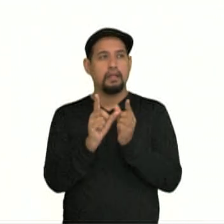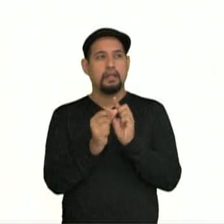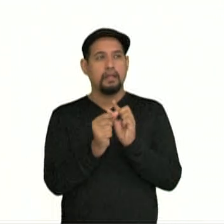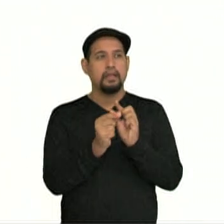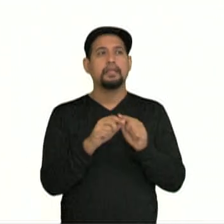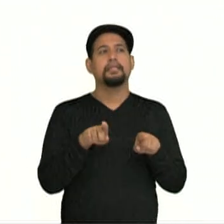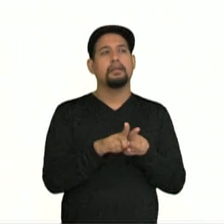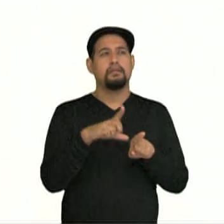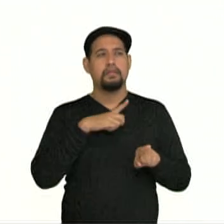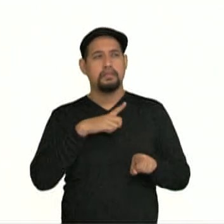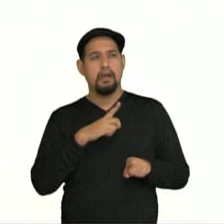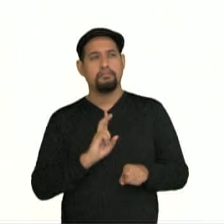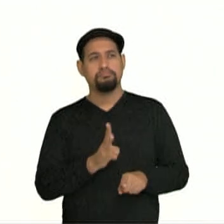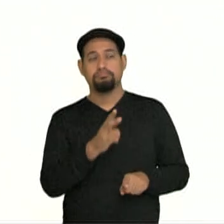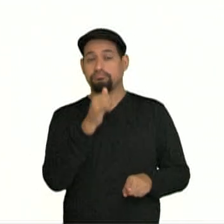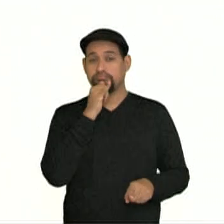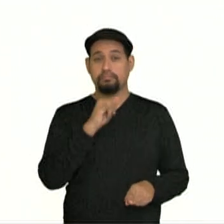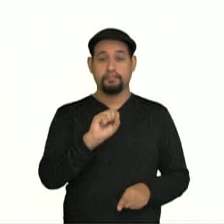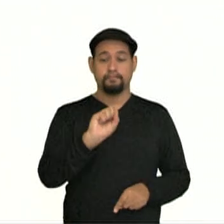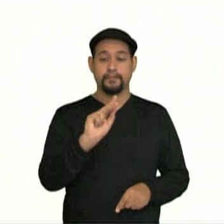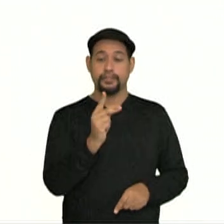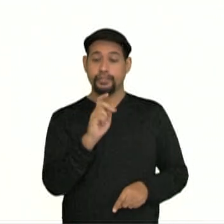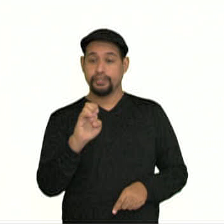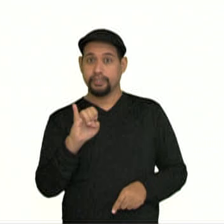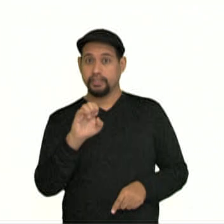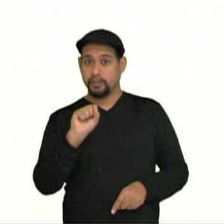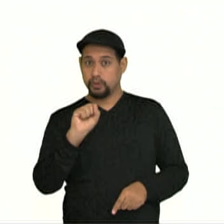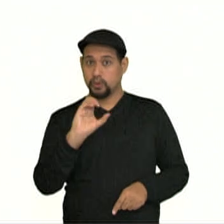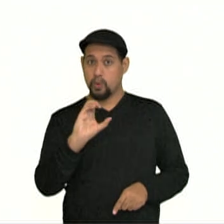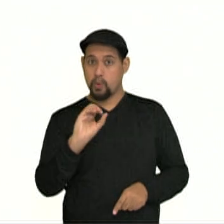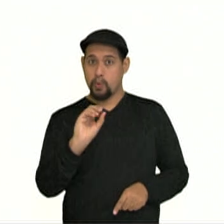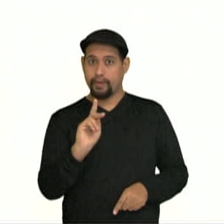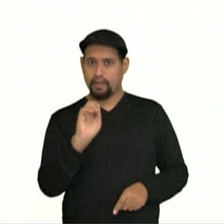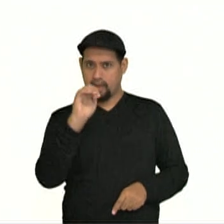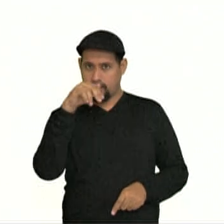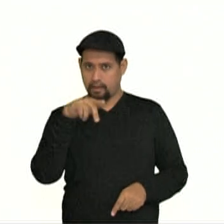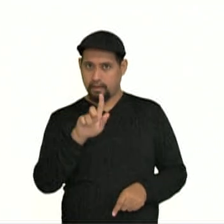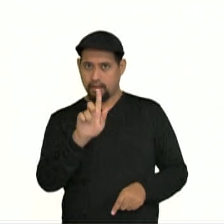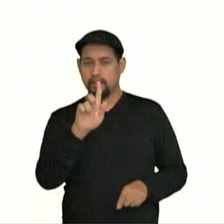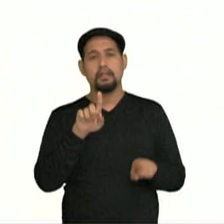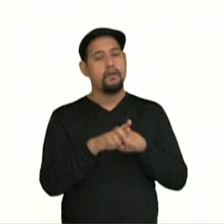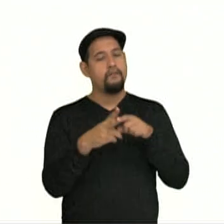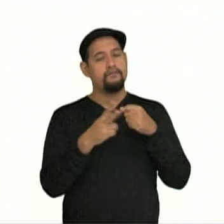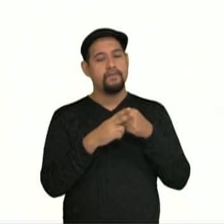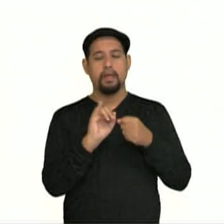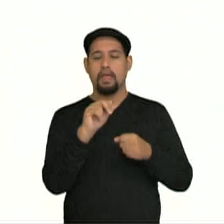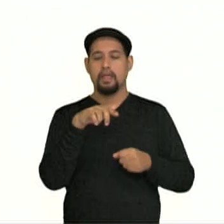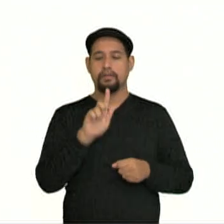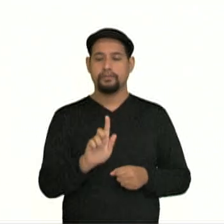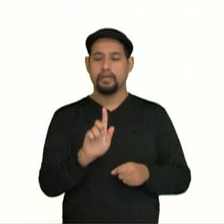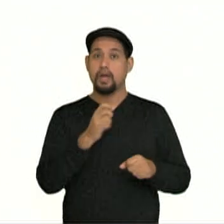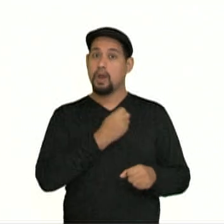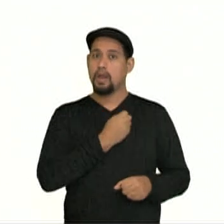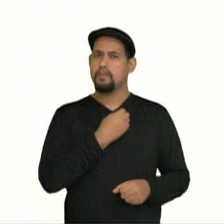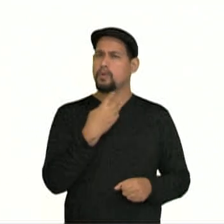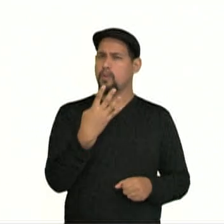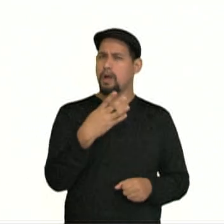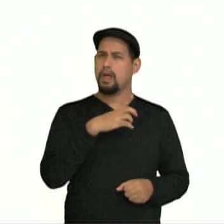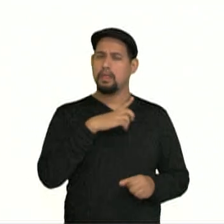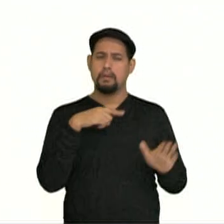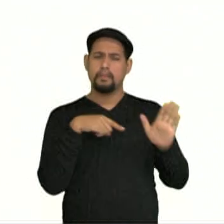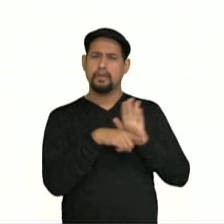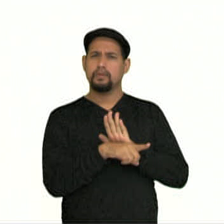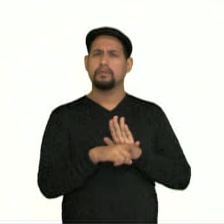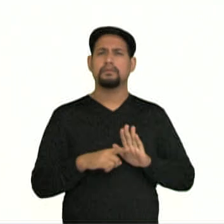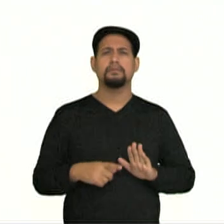nós temos uma formação de presente contínuo. She's cooking, verbo to be e o verbo principal com ing. Na número 4 é uma pergunta.